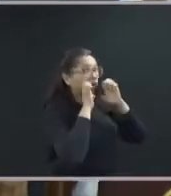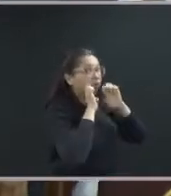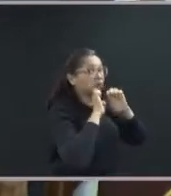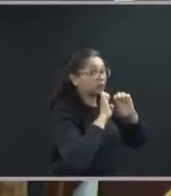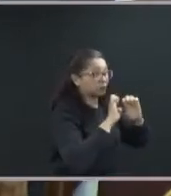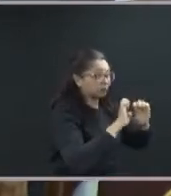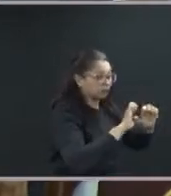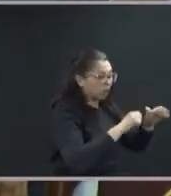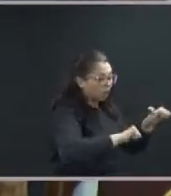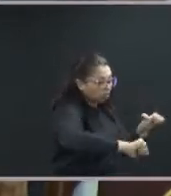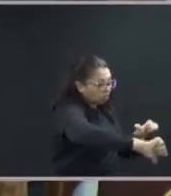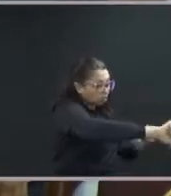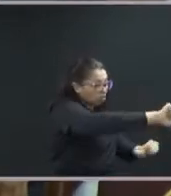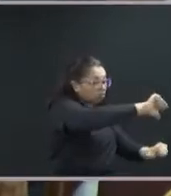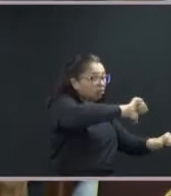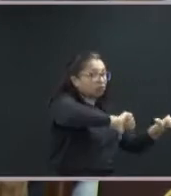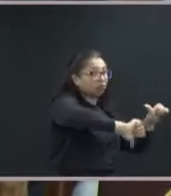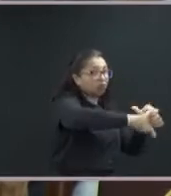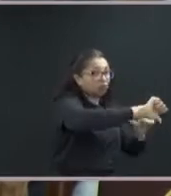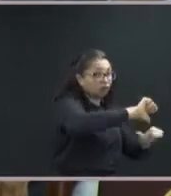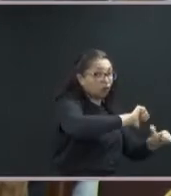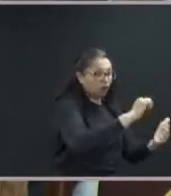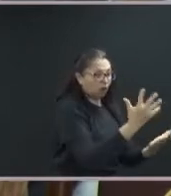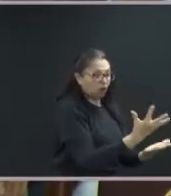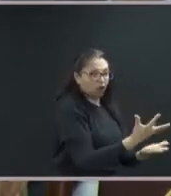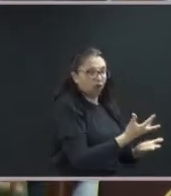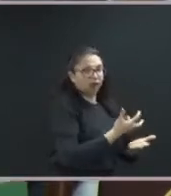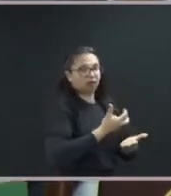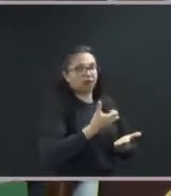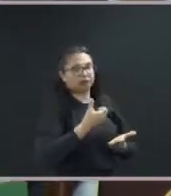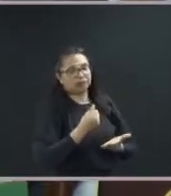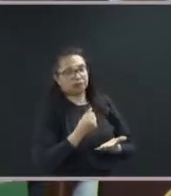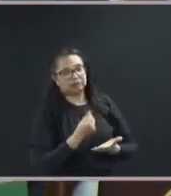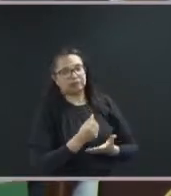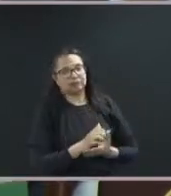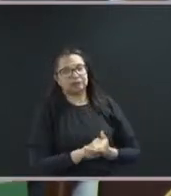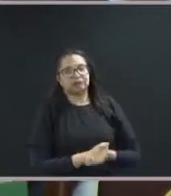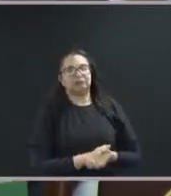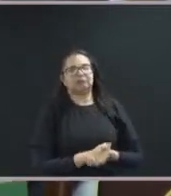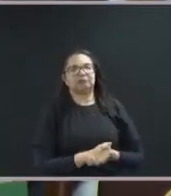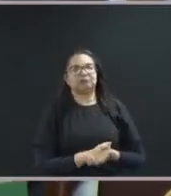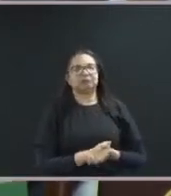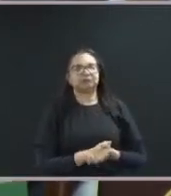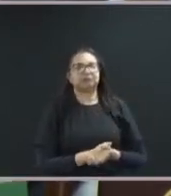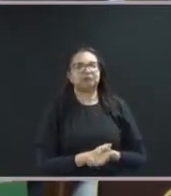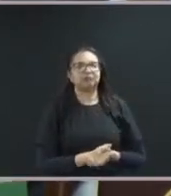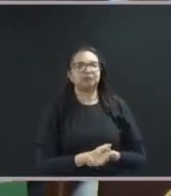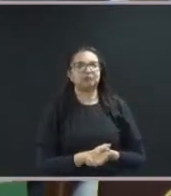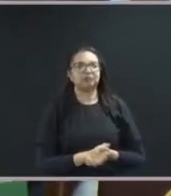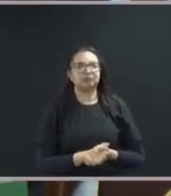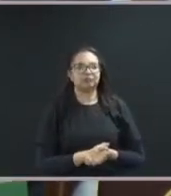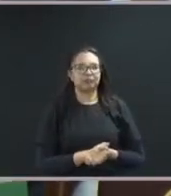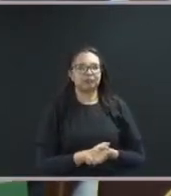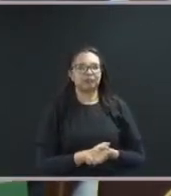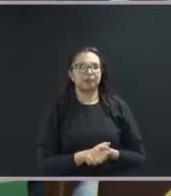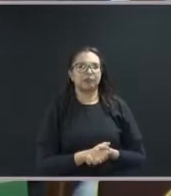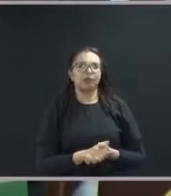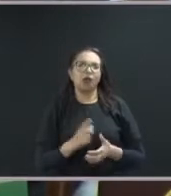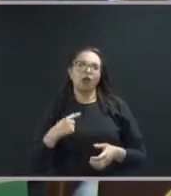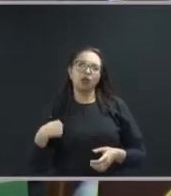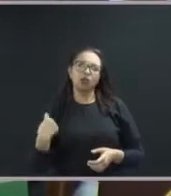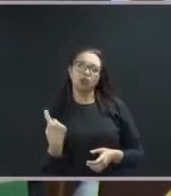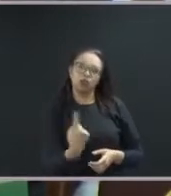Vocês, homens e mulheres que aqui estão nessa noite, vocês devem voltar e continuar pregando